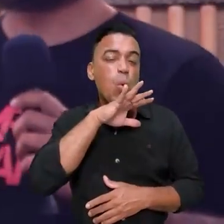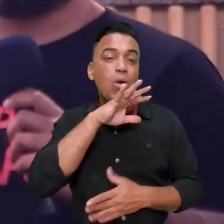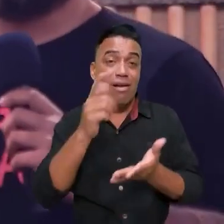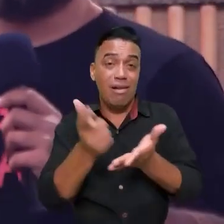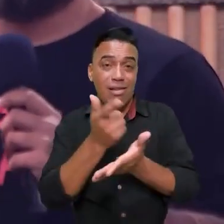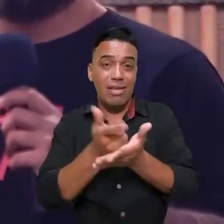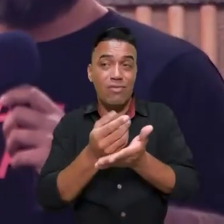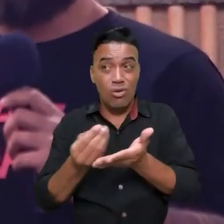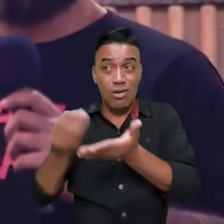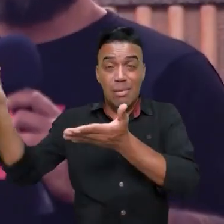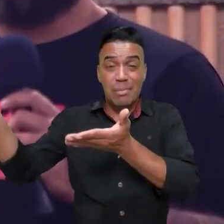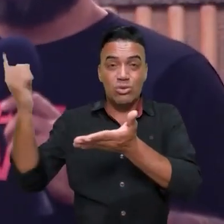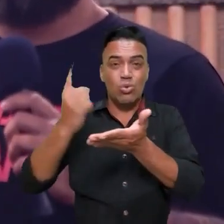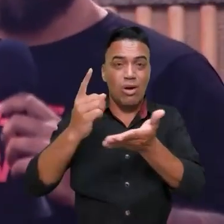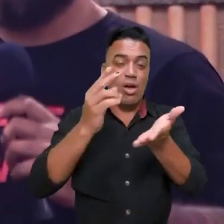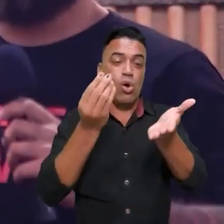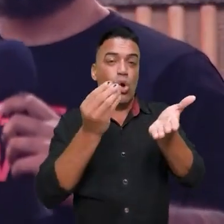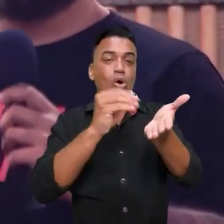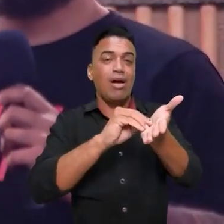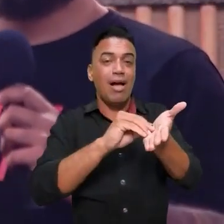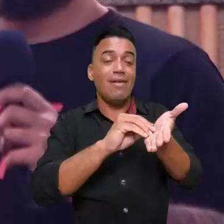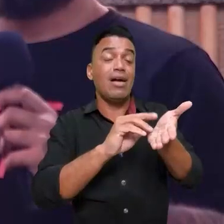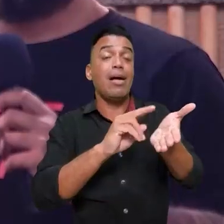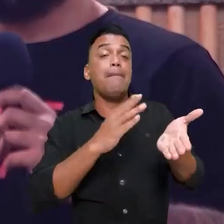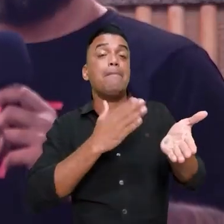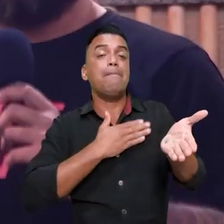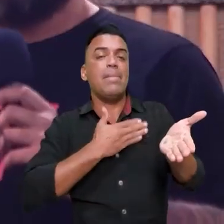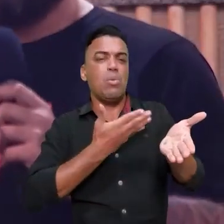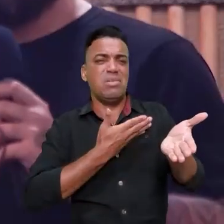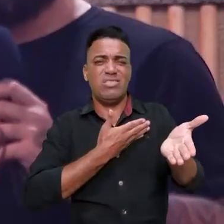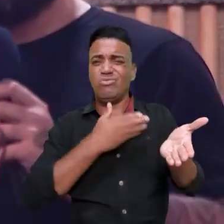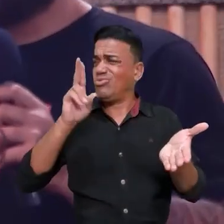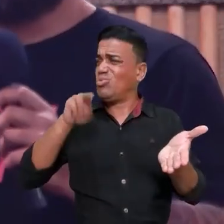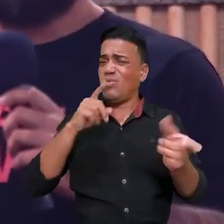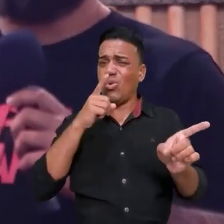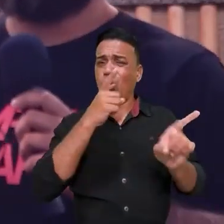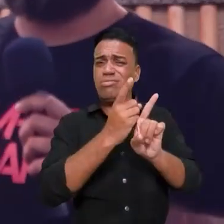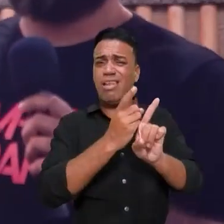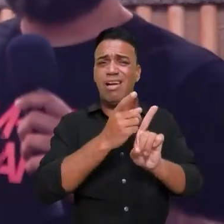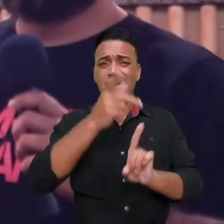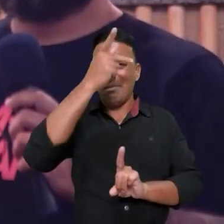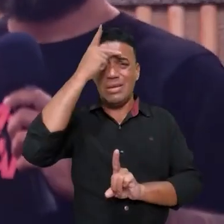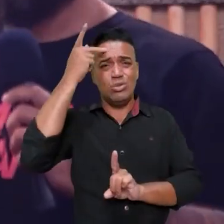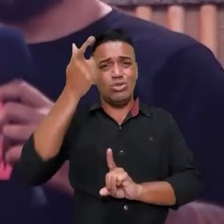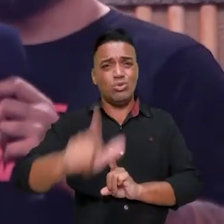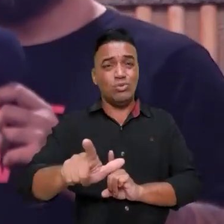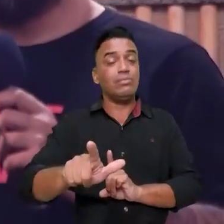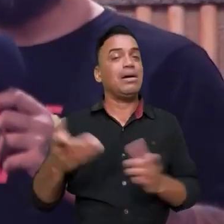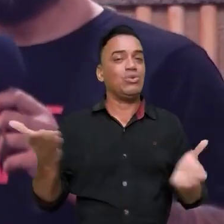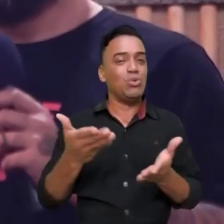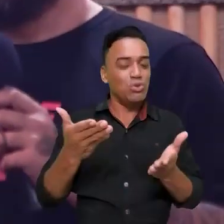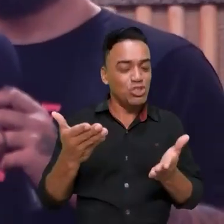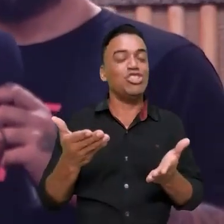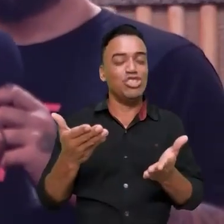um livro para alguém e a pessoa assinava assim, para o meu amigo, sendo que eu nunca ia ver aquela pessoa de novo, ela nunca mais ia me ver. Mas hoje eu vou